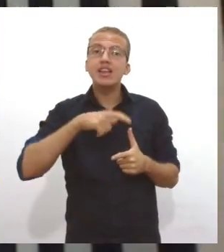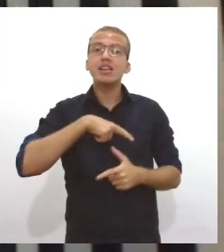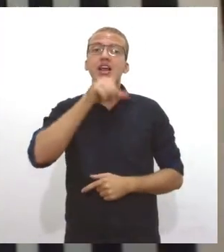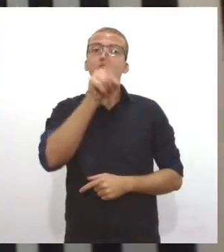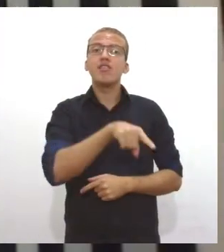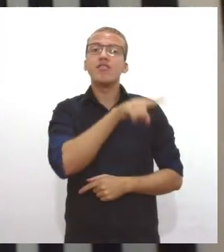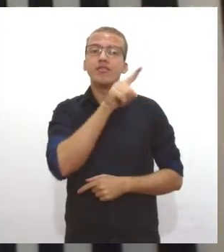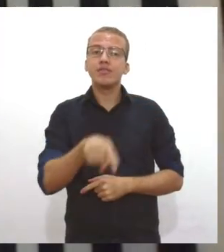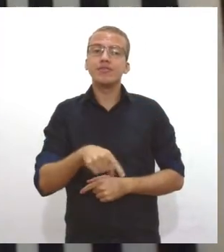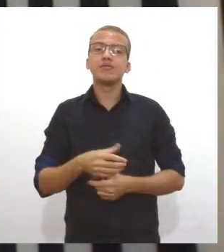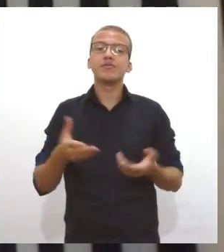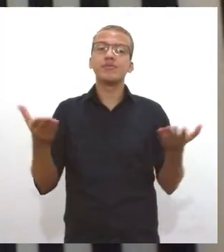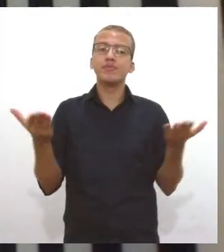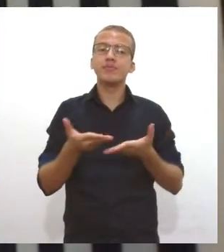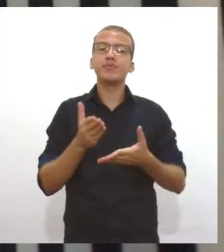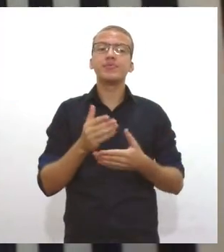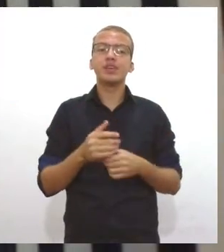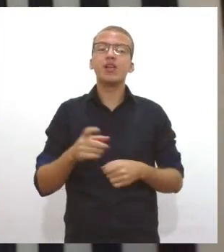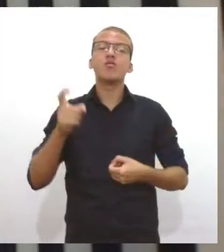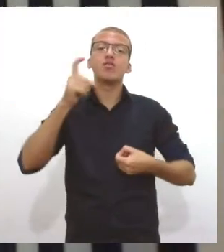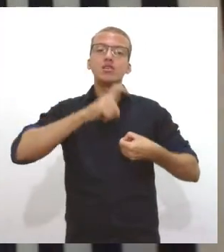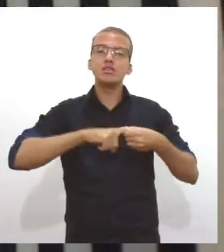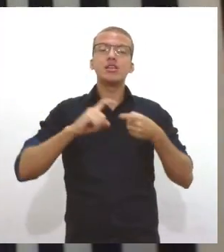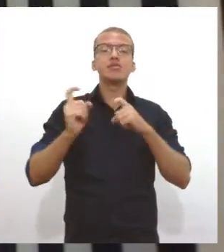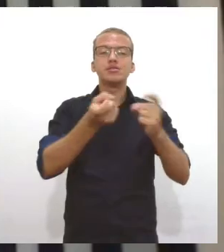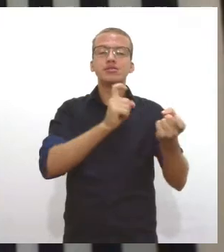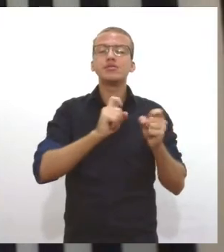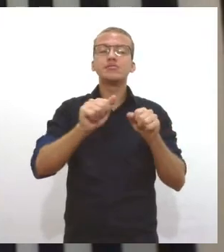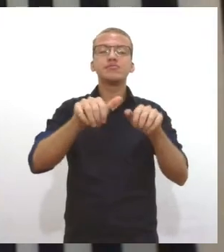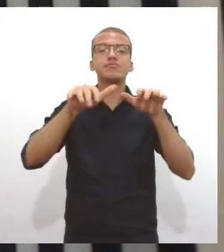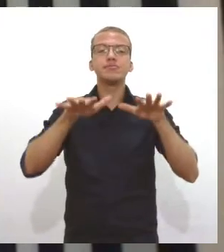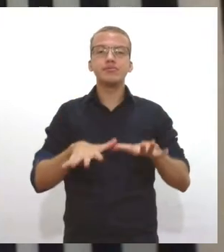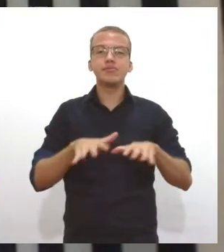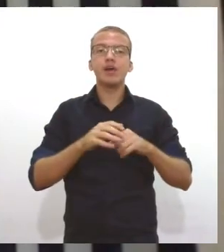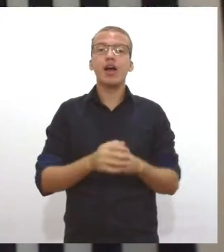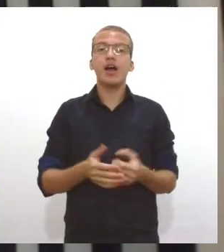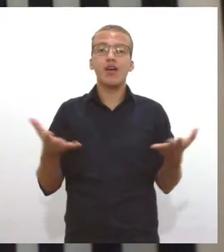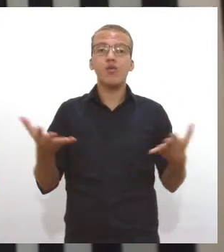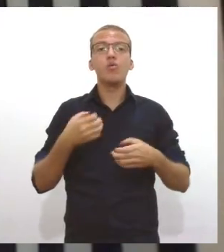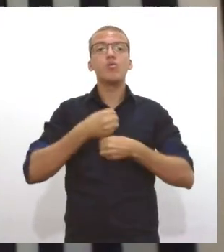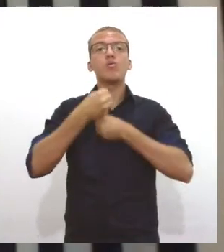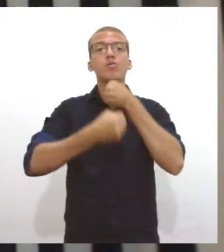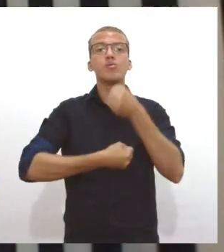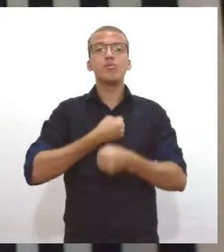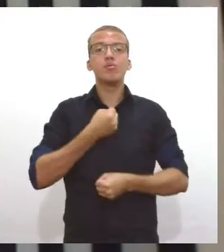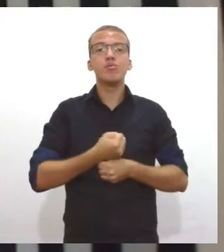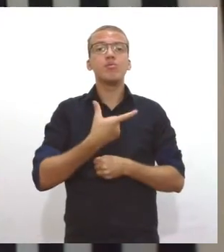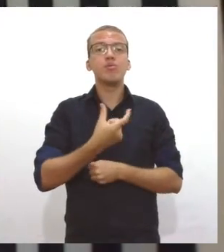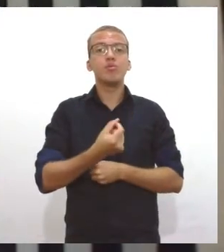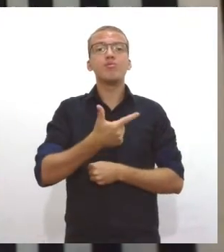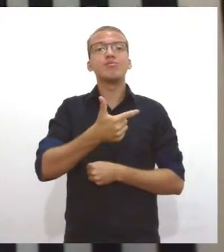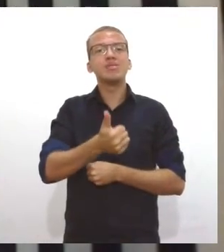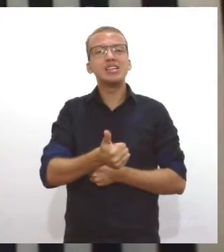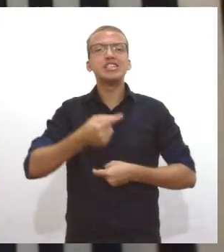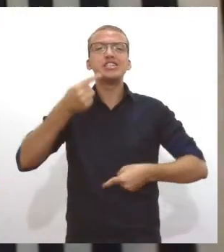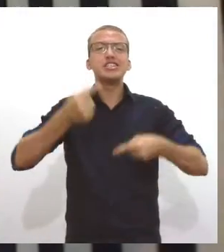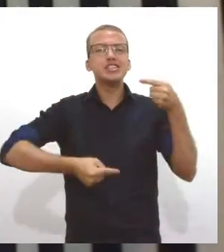ah e hoje nós botamos A Urgência do projeto acredita em nós estamos em 2021 ainda discutindo